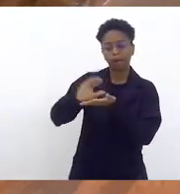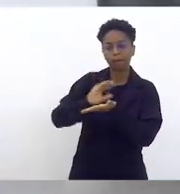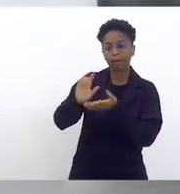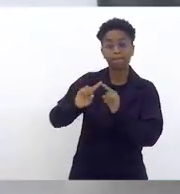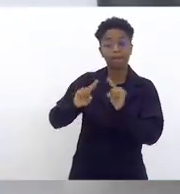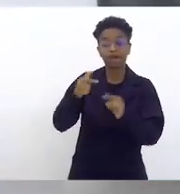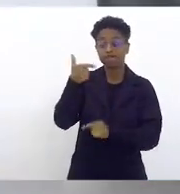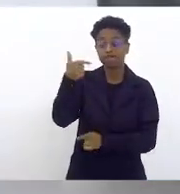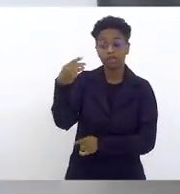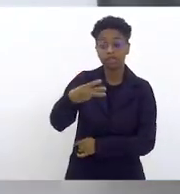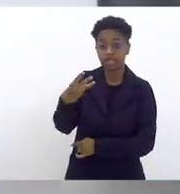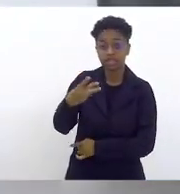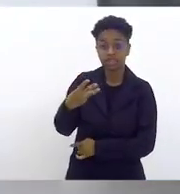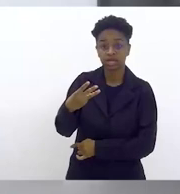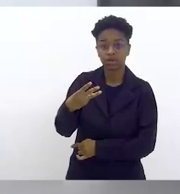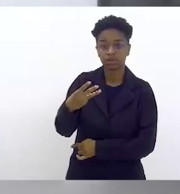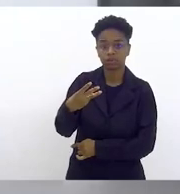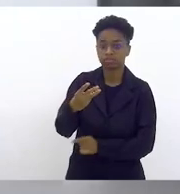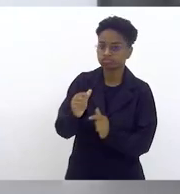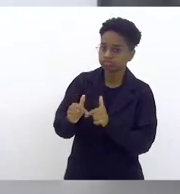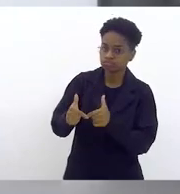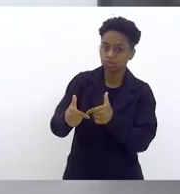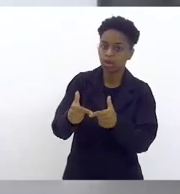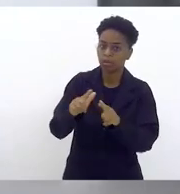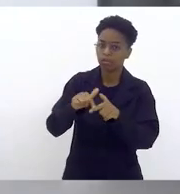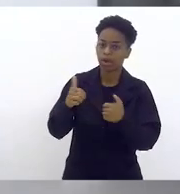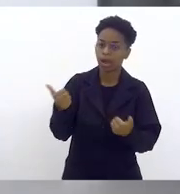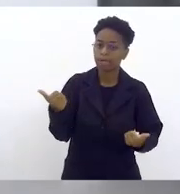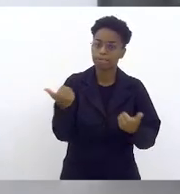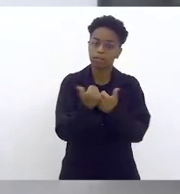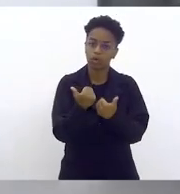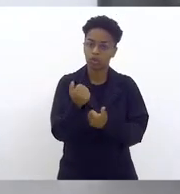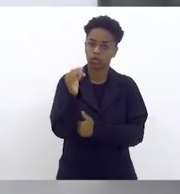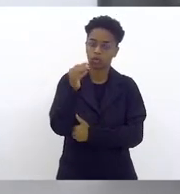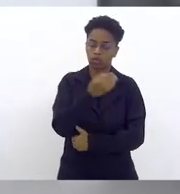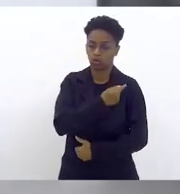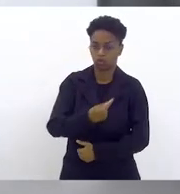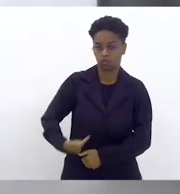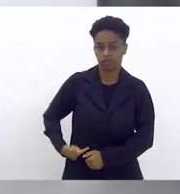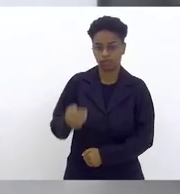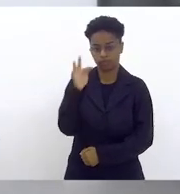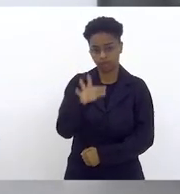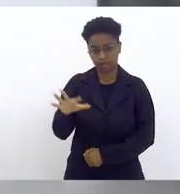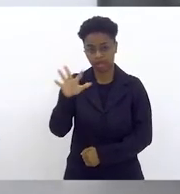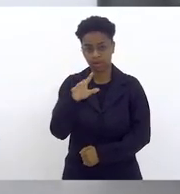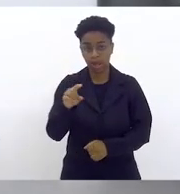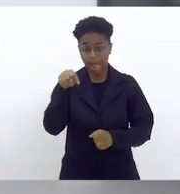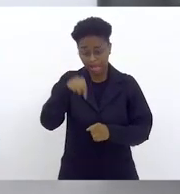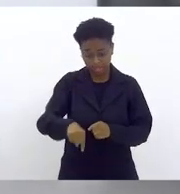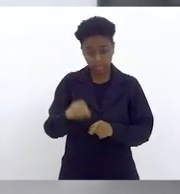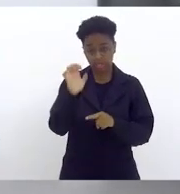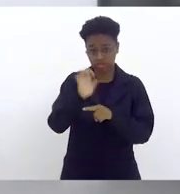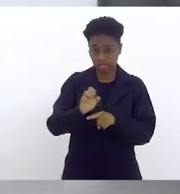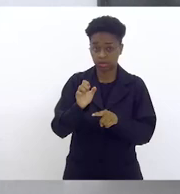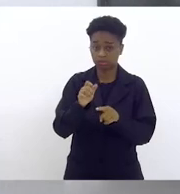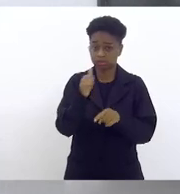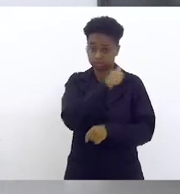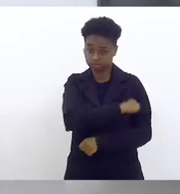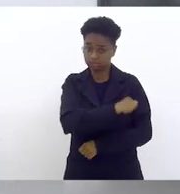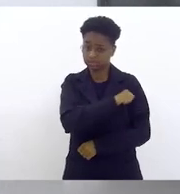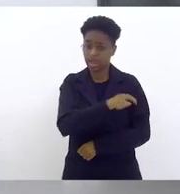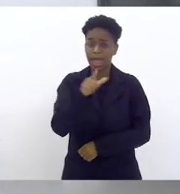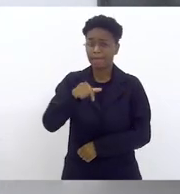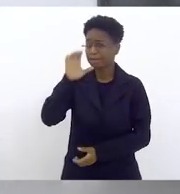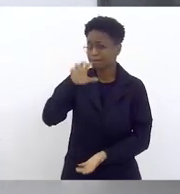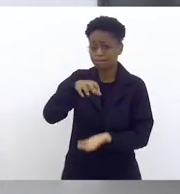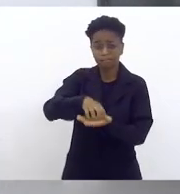contrapartida dos recursos do governo federal o estado do Rio de Janeiro é um celeiro da pesquisa e da